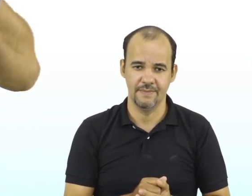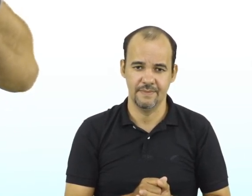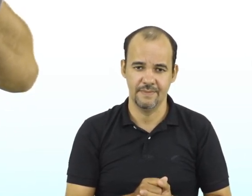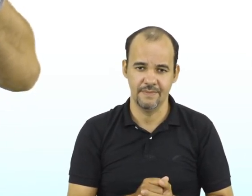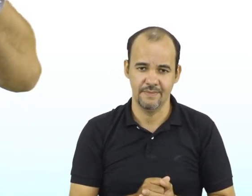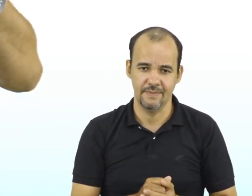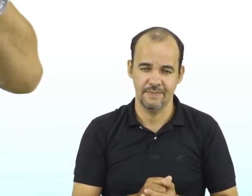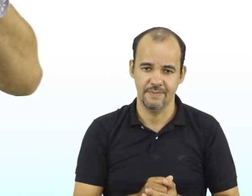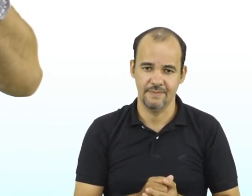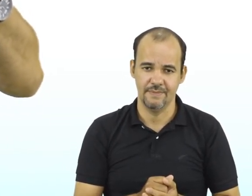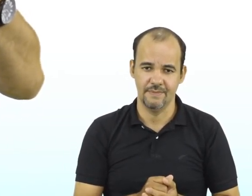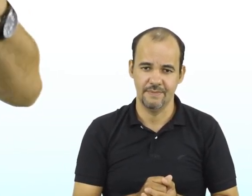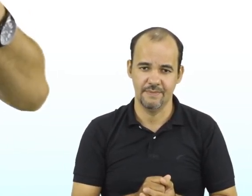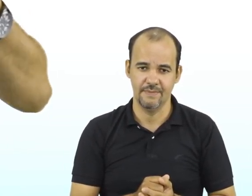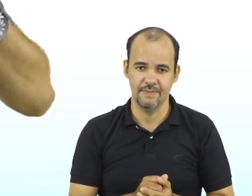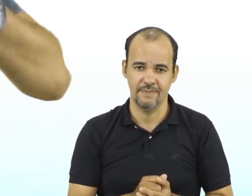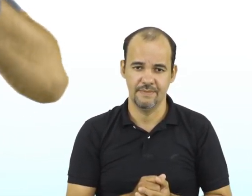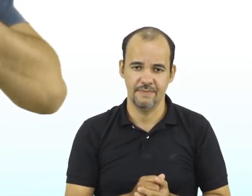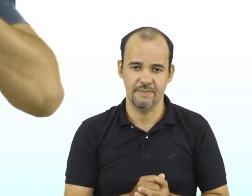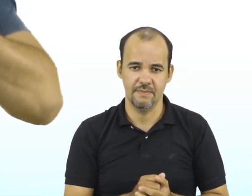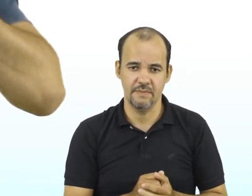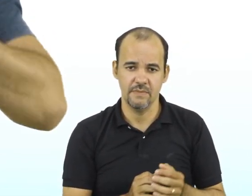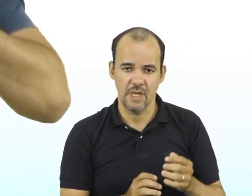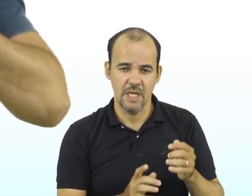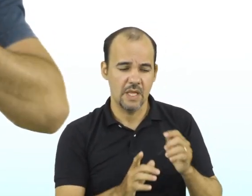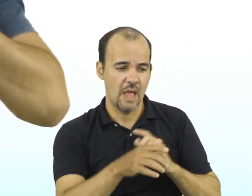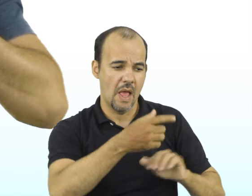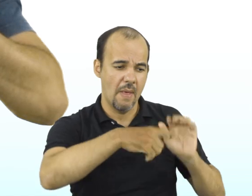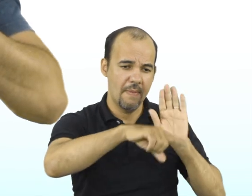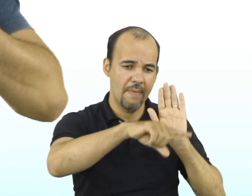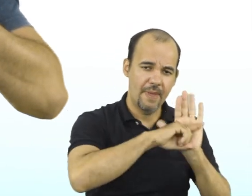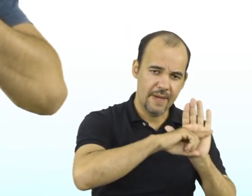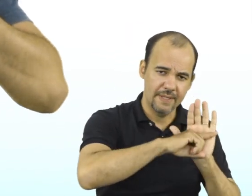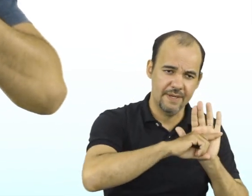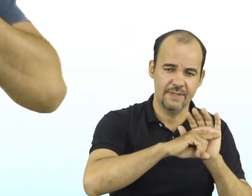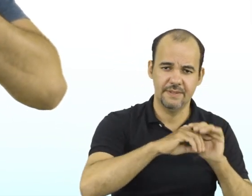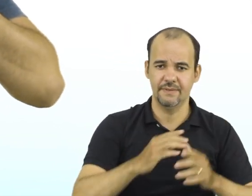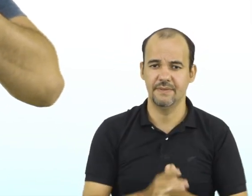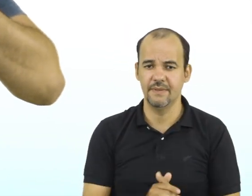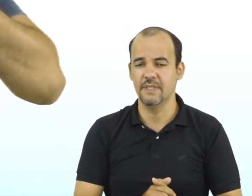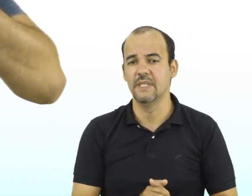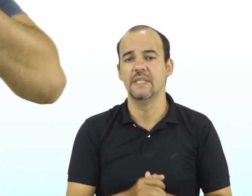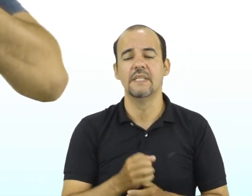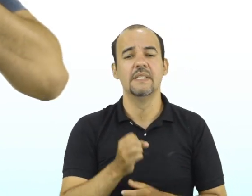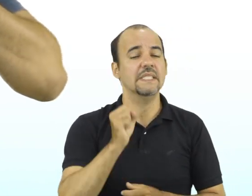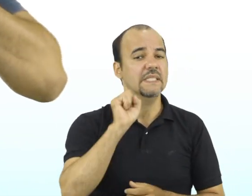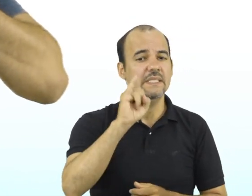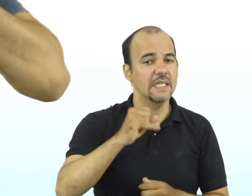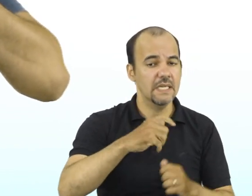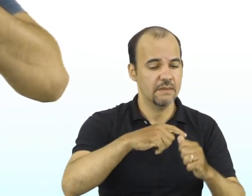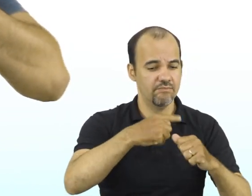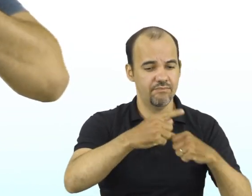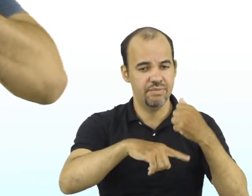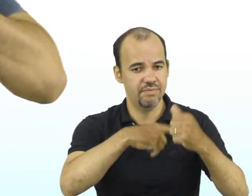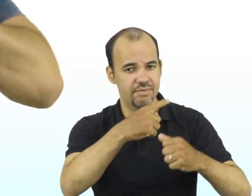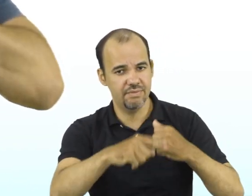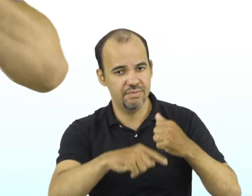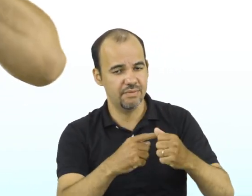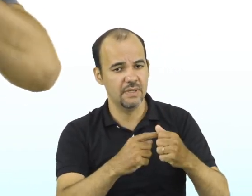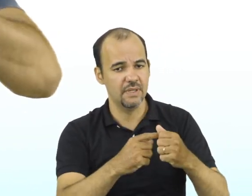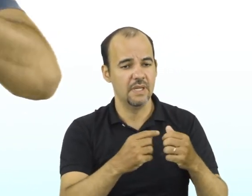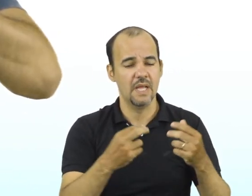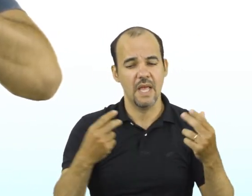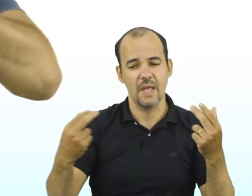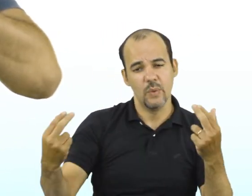Os elétrons têm cargas negativas. Sim, tem cargas negativas. Pessoal, se esse átomo tem o mesmo número